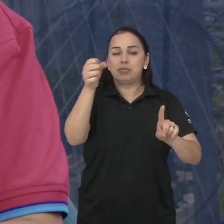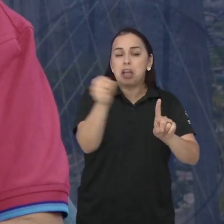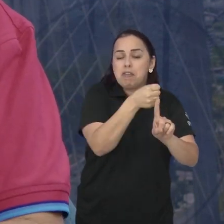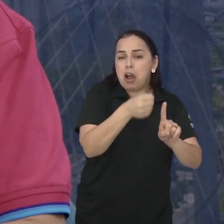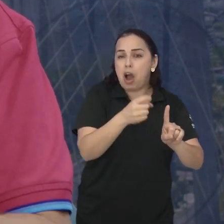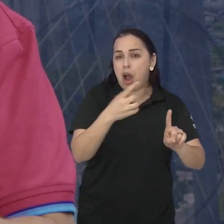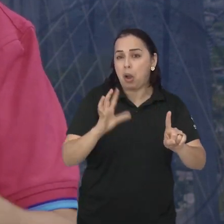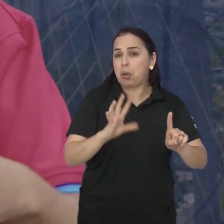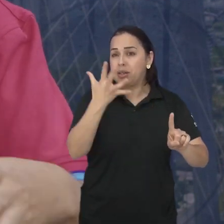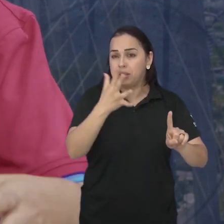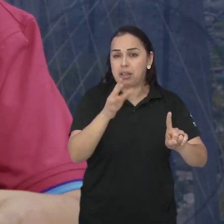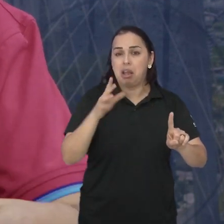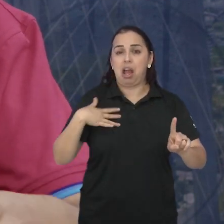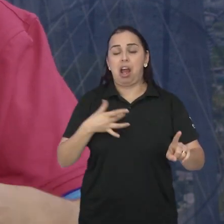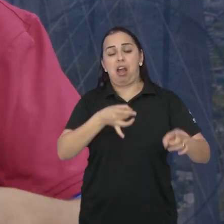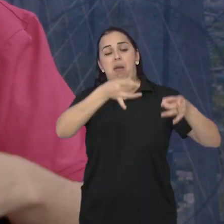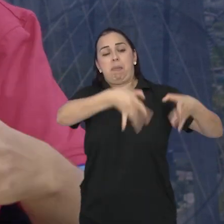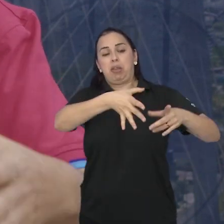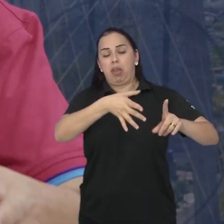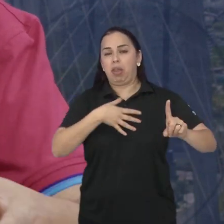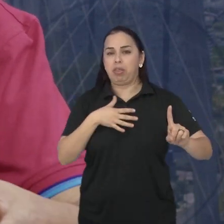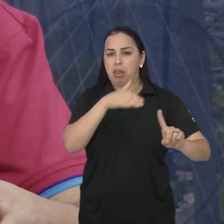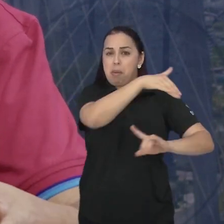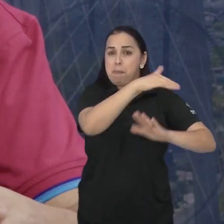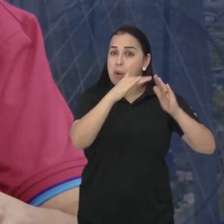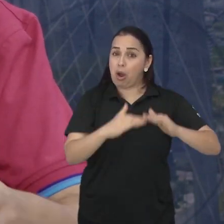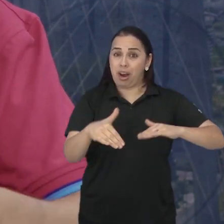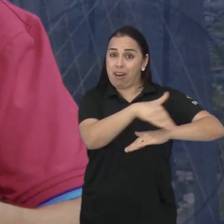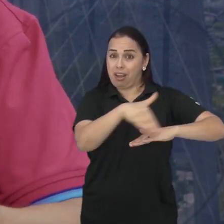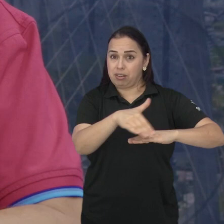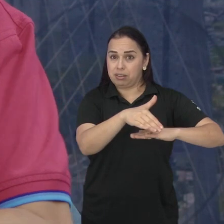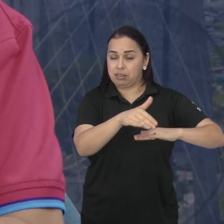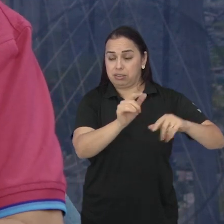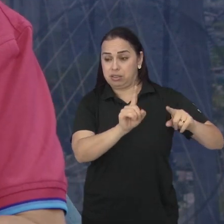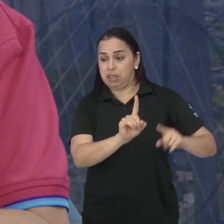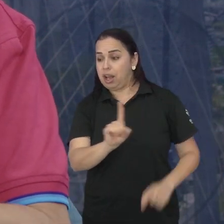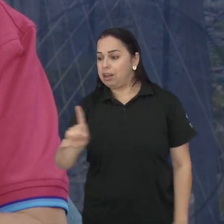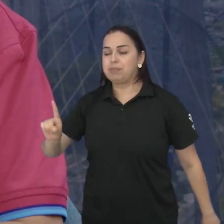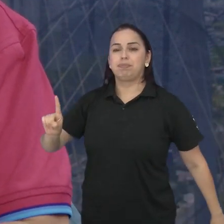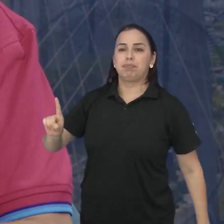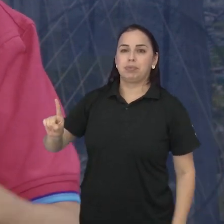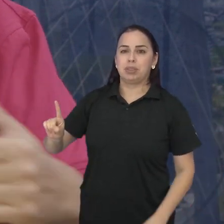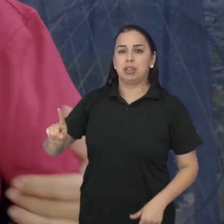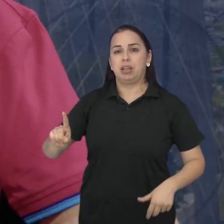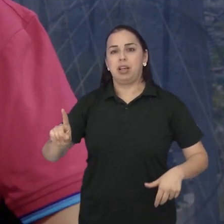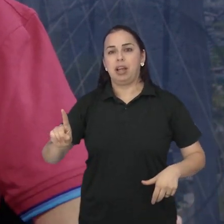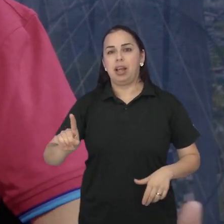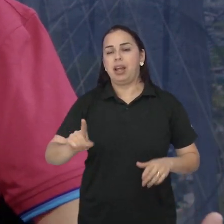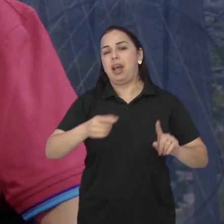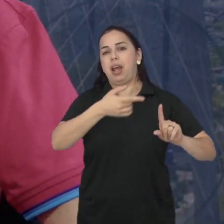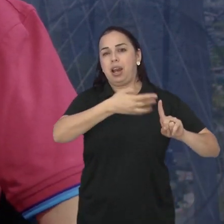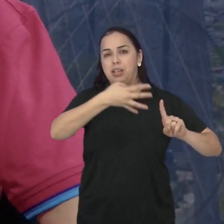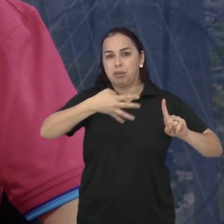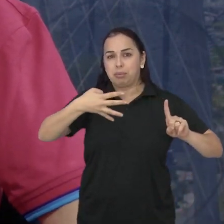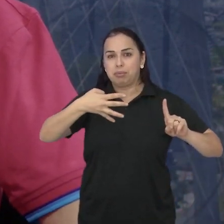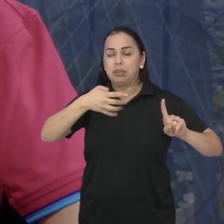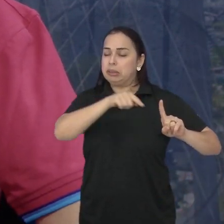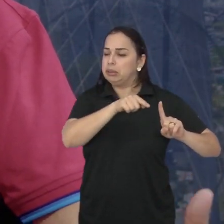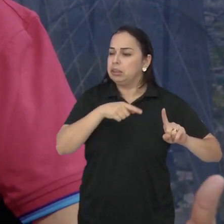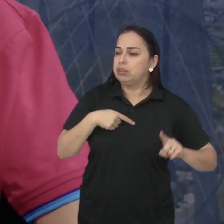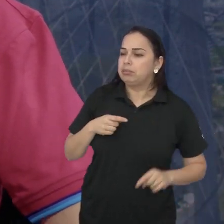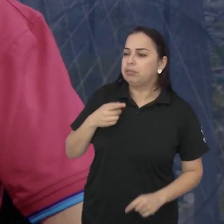mulher, foi colocada na rua ou está na rua. O LGBT que, por um acaso, chegou na sua casa num dia e